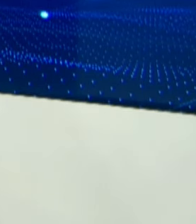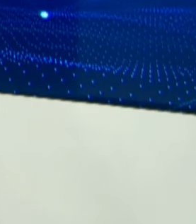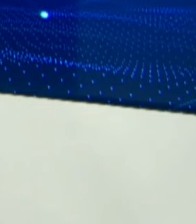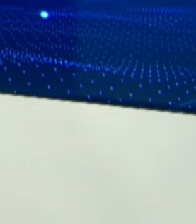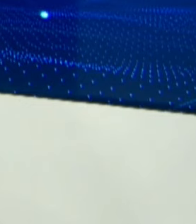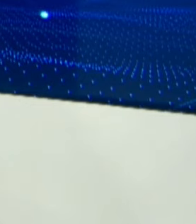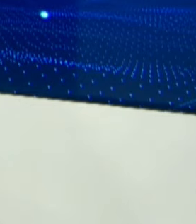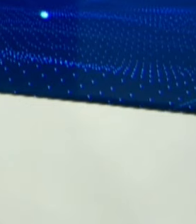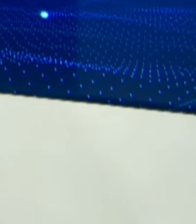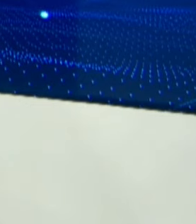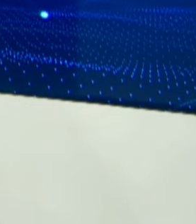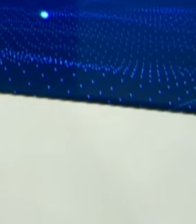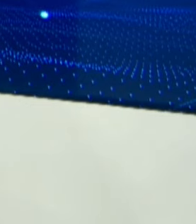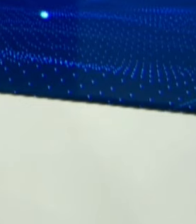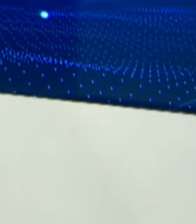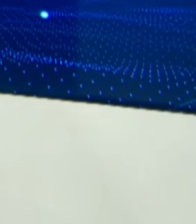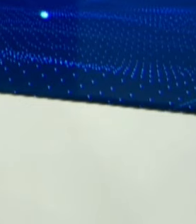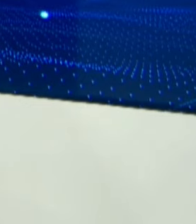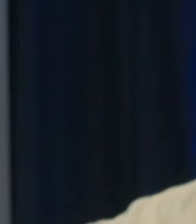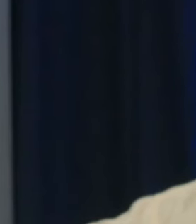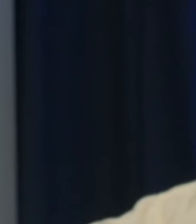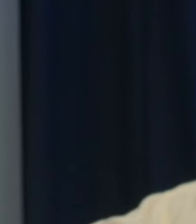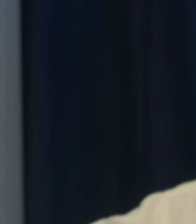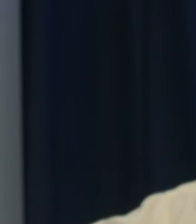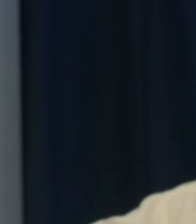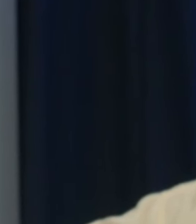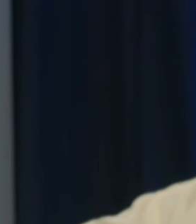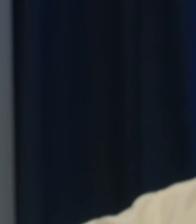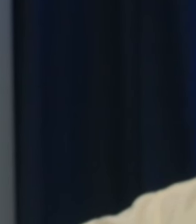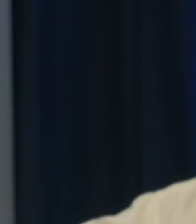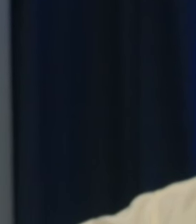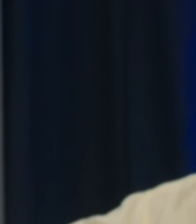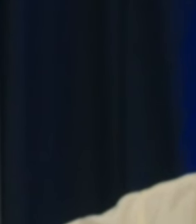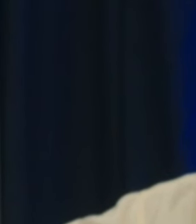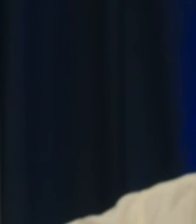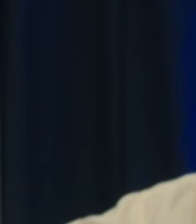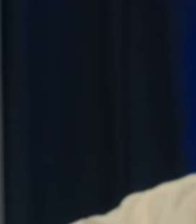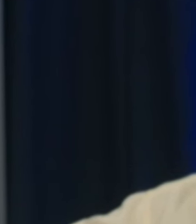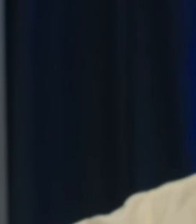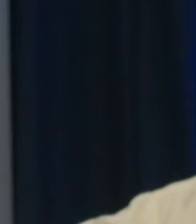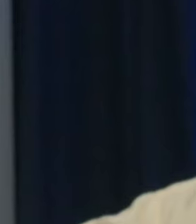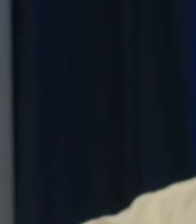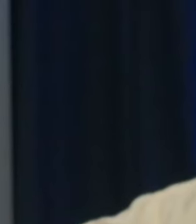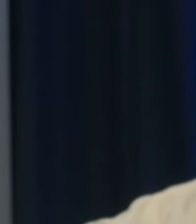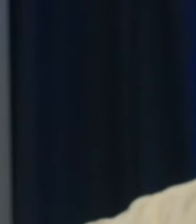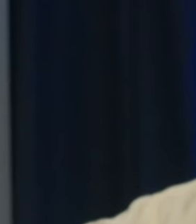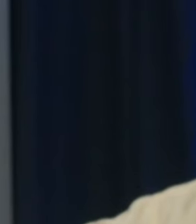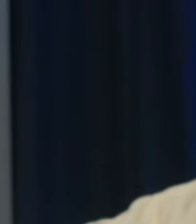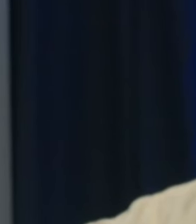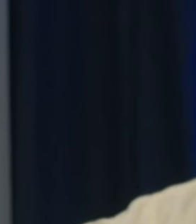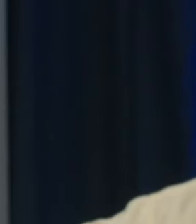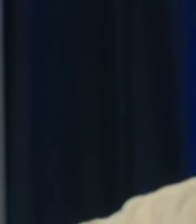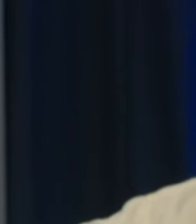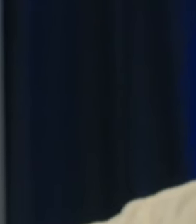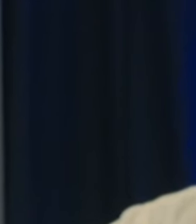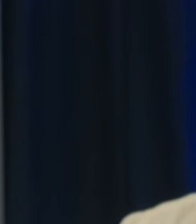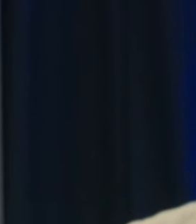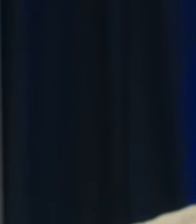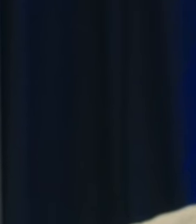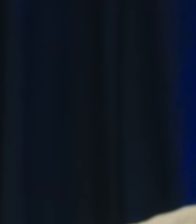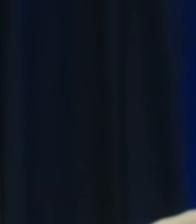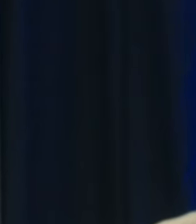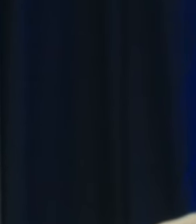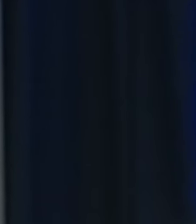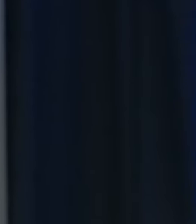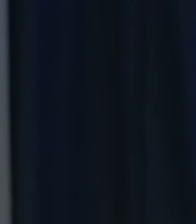minuto para suas considerações finais. Iniciativa do debate, convidar e fazer a